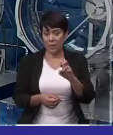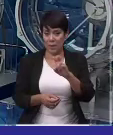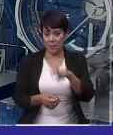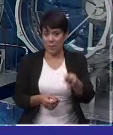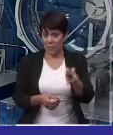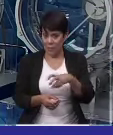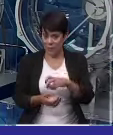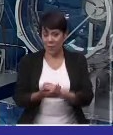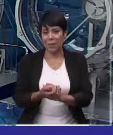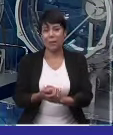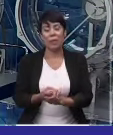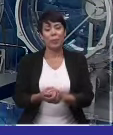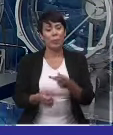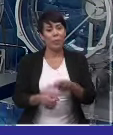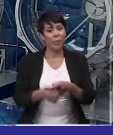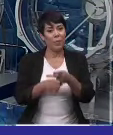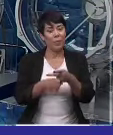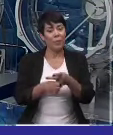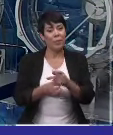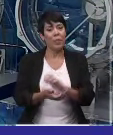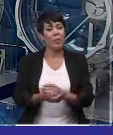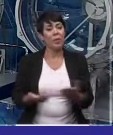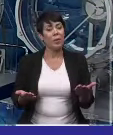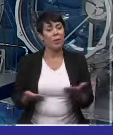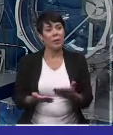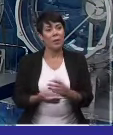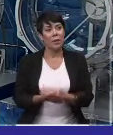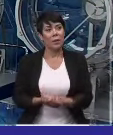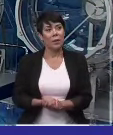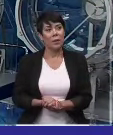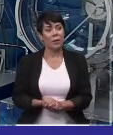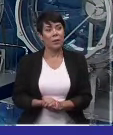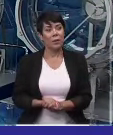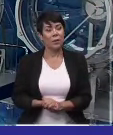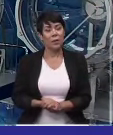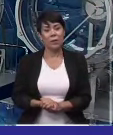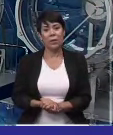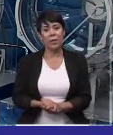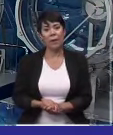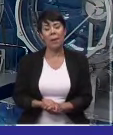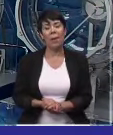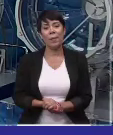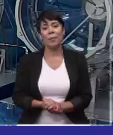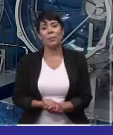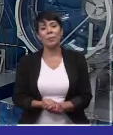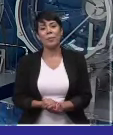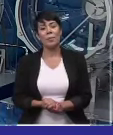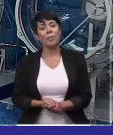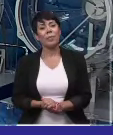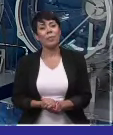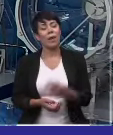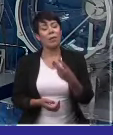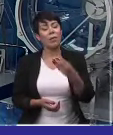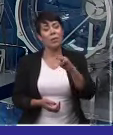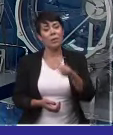da Quina. E o prêmio, na faixa principal, o valor que será distribuído entre os acertadores dos cinco números, é